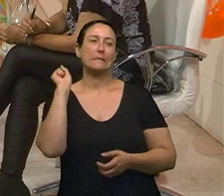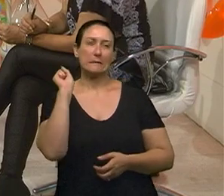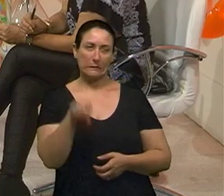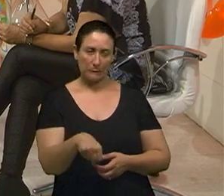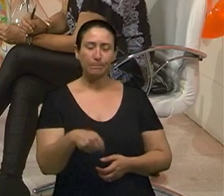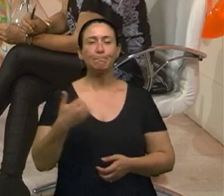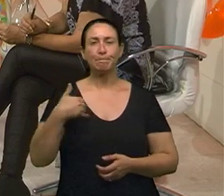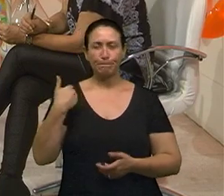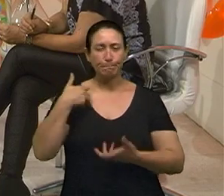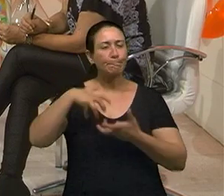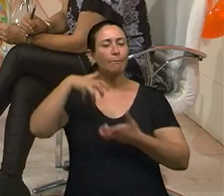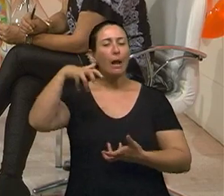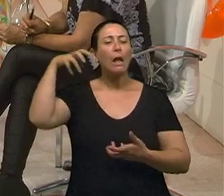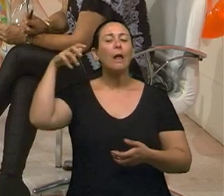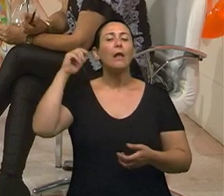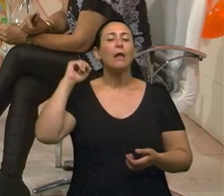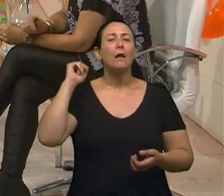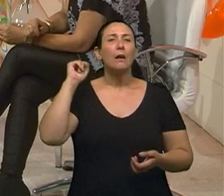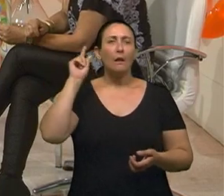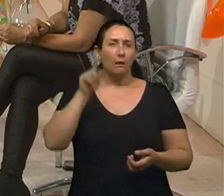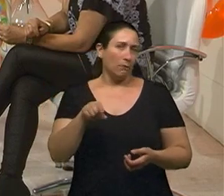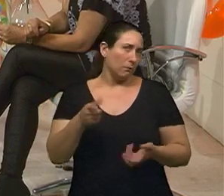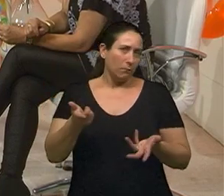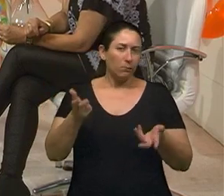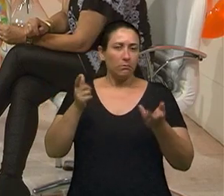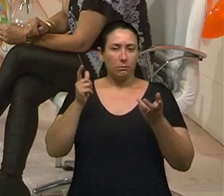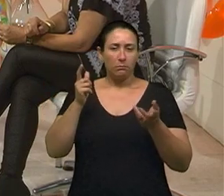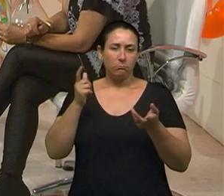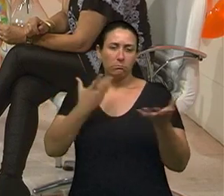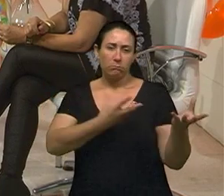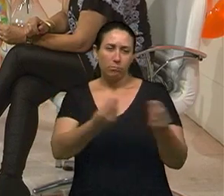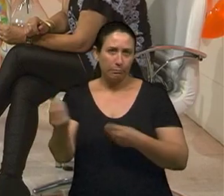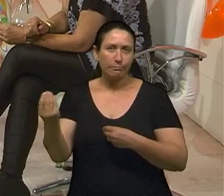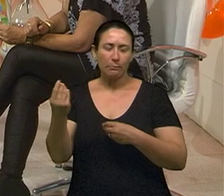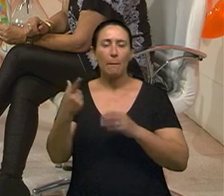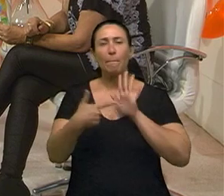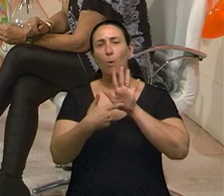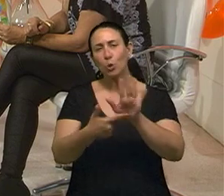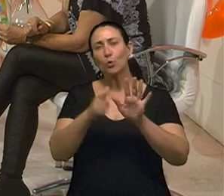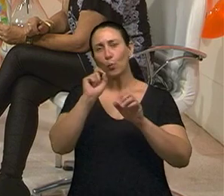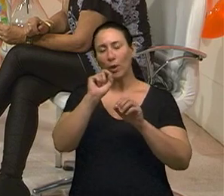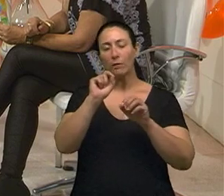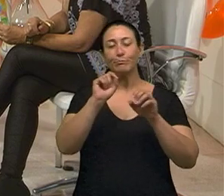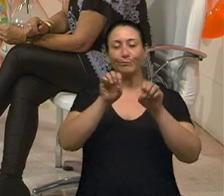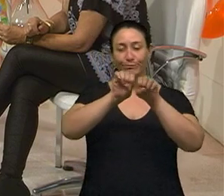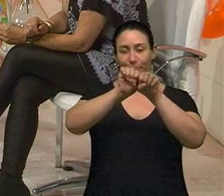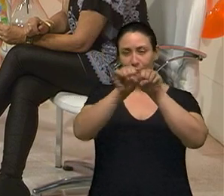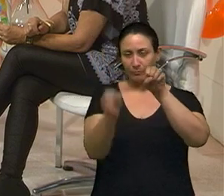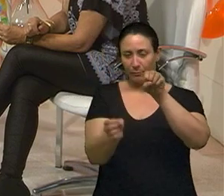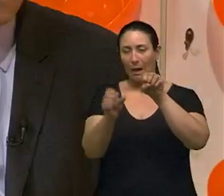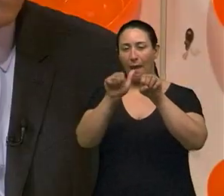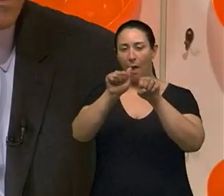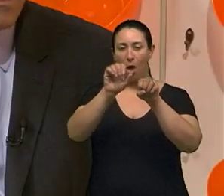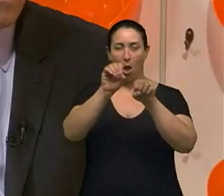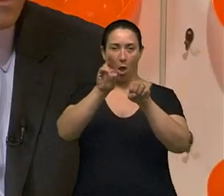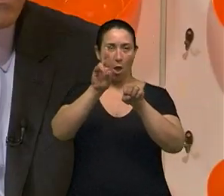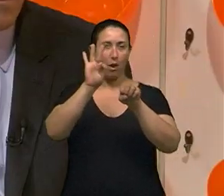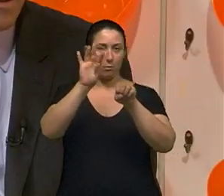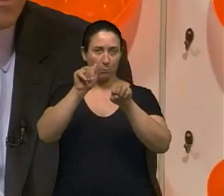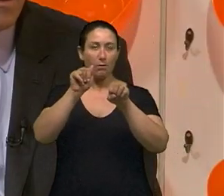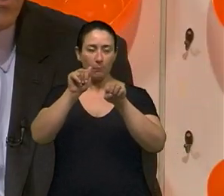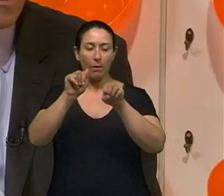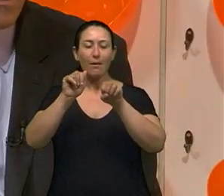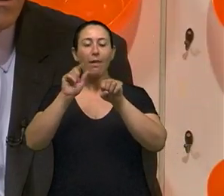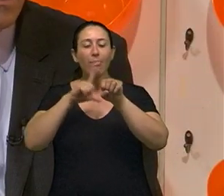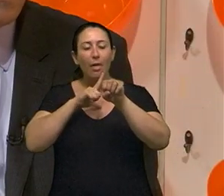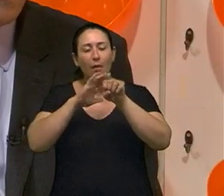tem existem vários fatores que determinam a a probabilidade de uma pessoa de ter esse enfraquecimento